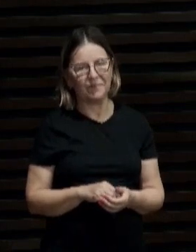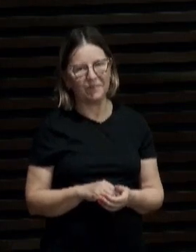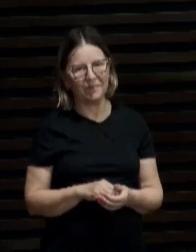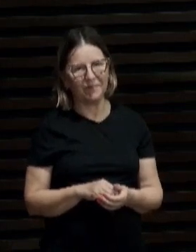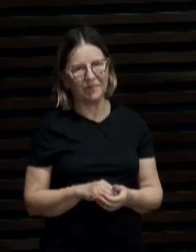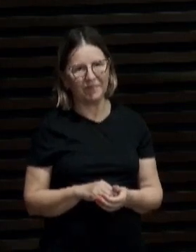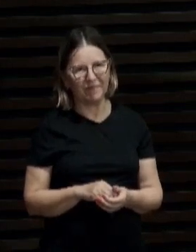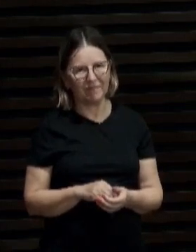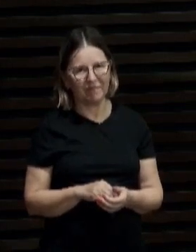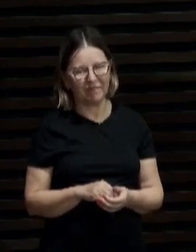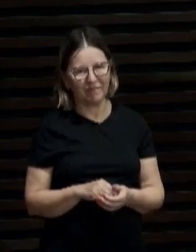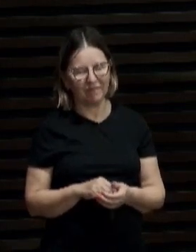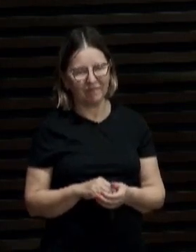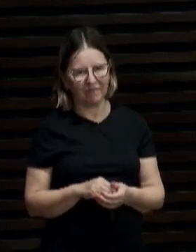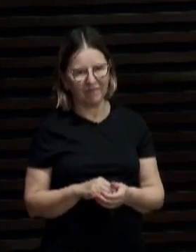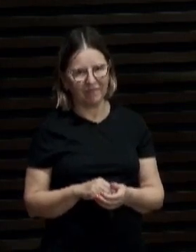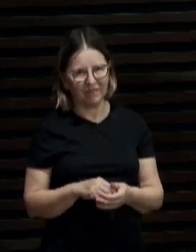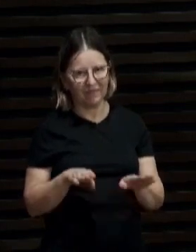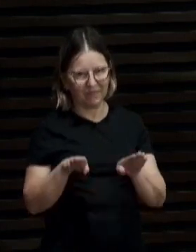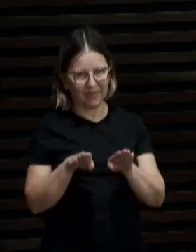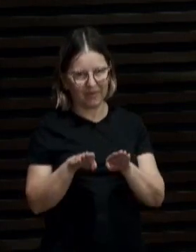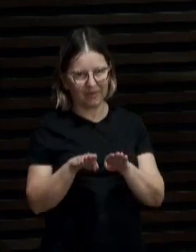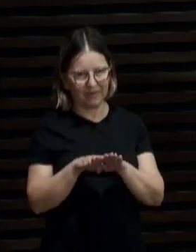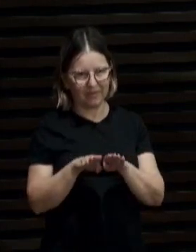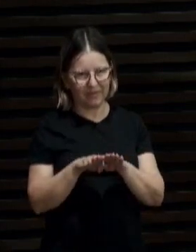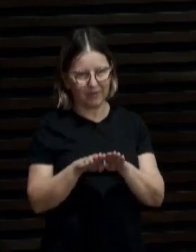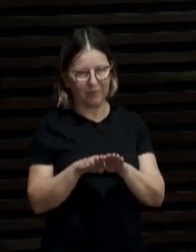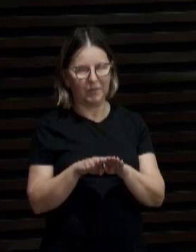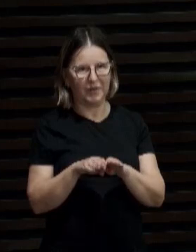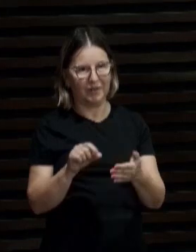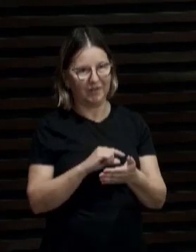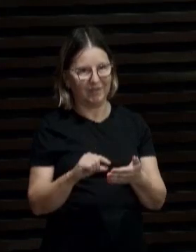nós é muito querido, né? Você precisa nascer de novo.